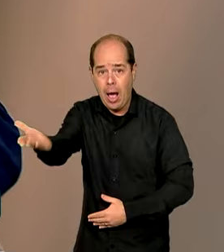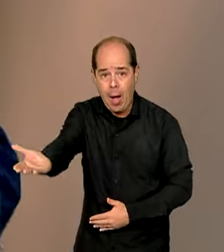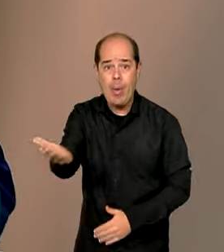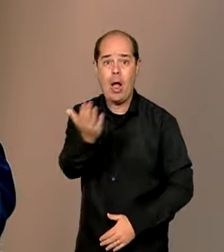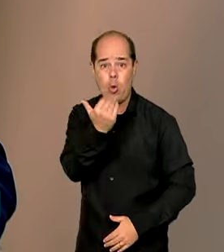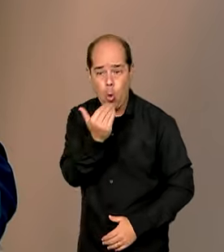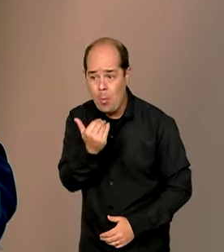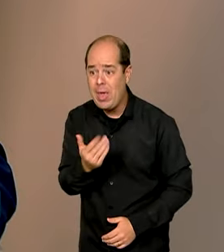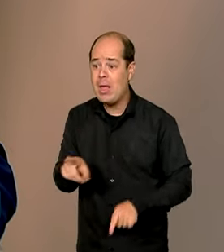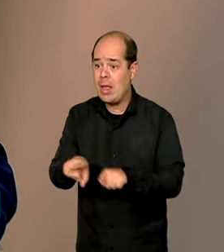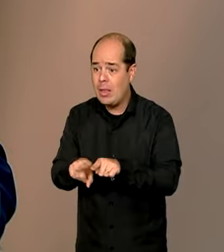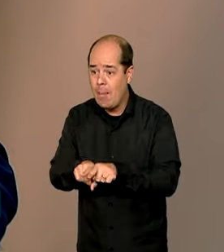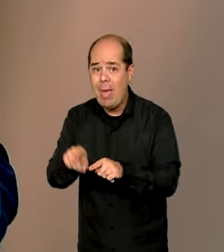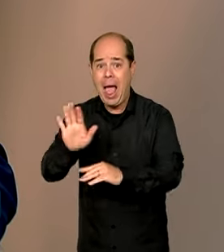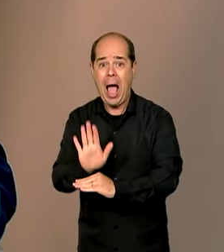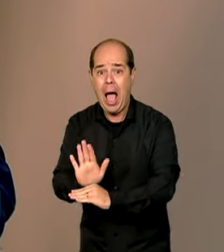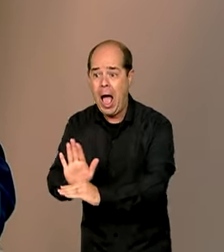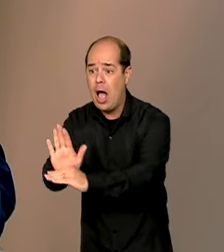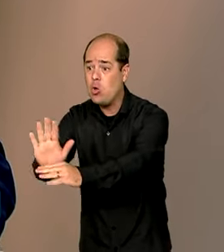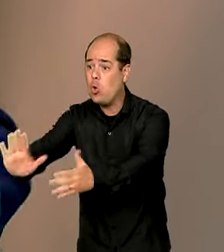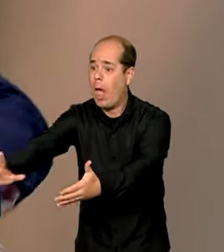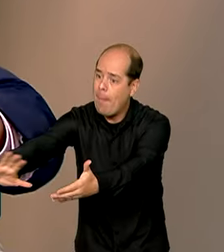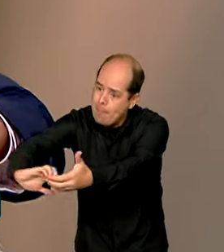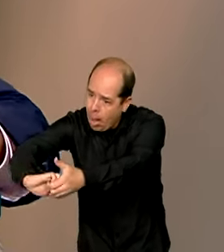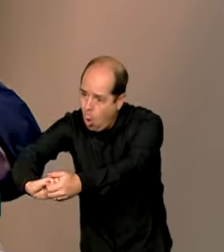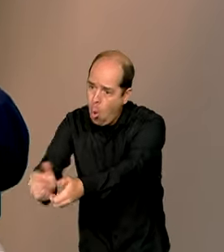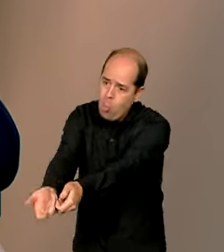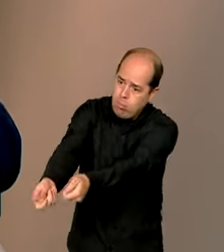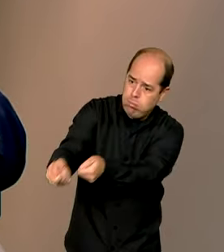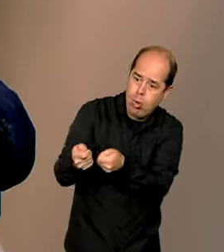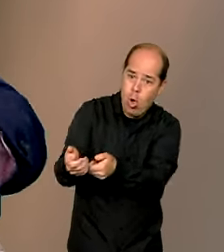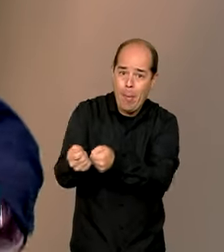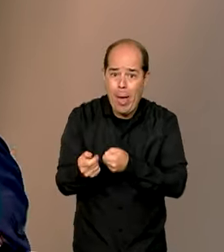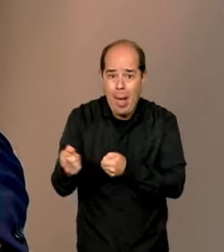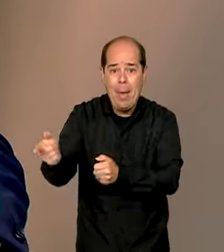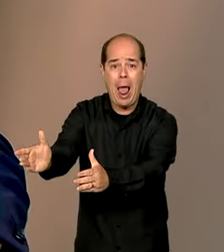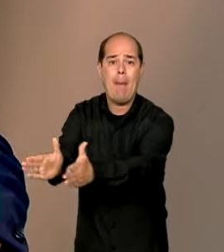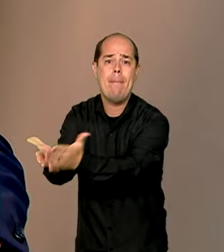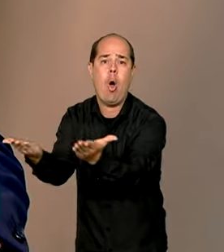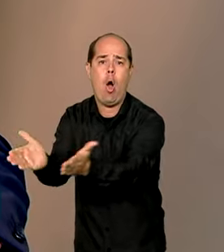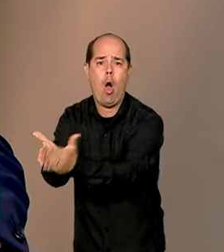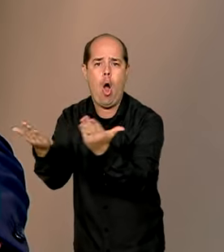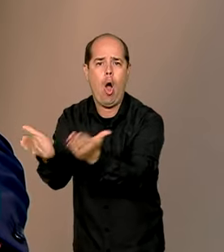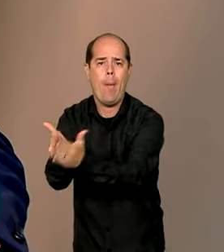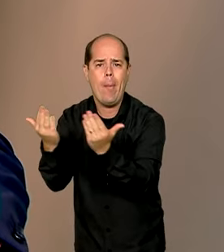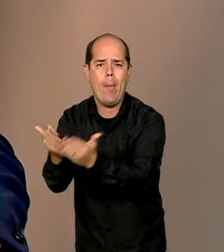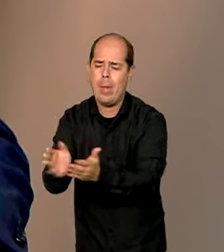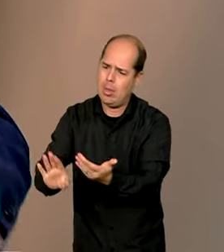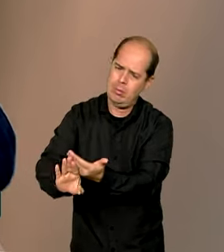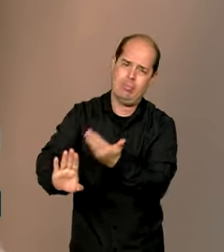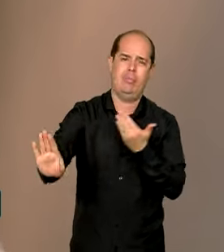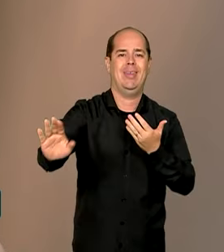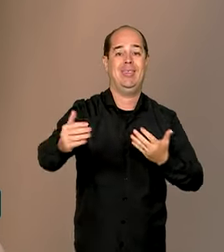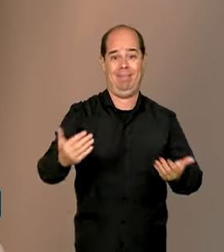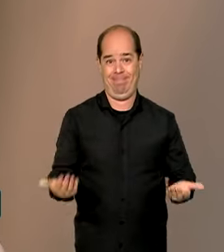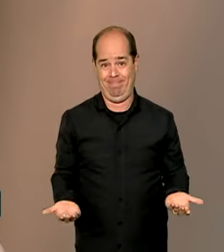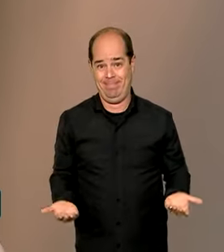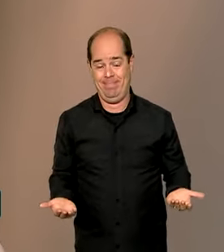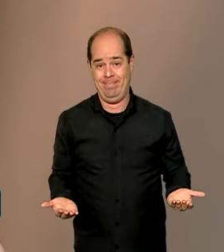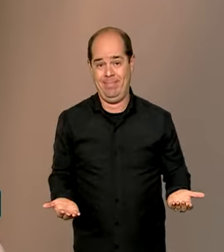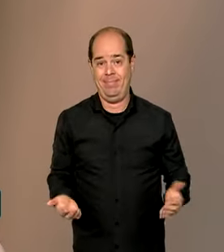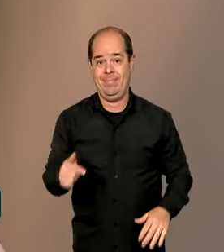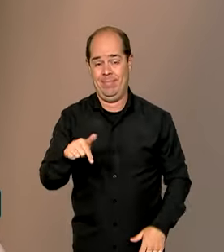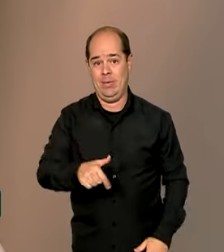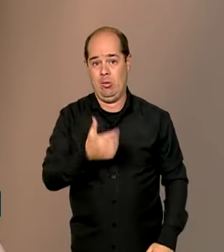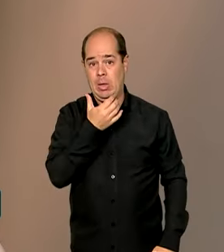saiam da pobreza. E aqui eu aproveito o Natal, não é, um momento em que todo mundo está de coração aberto, pedindo aqui que